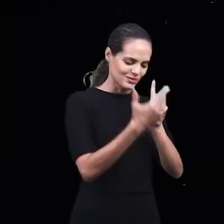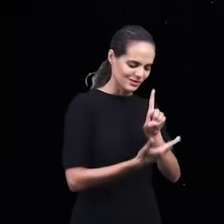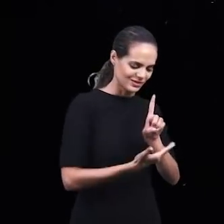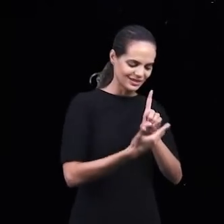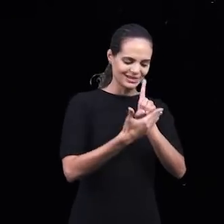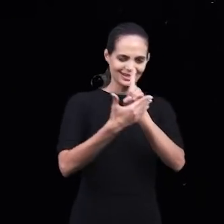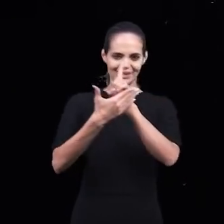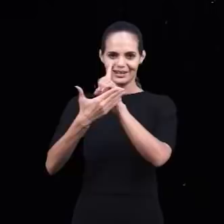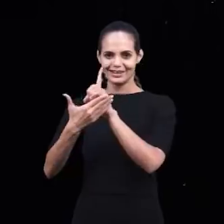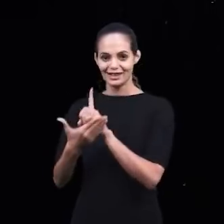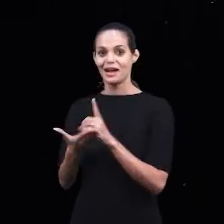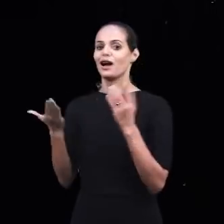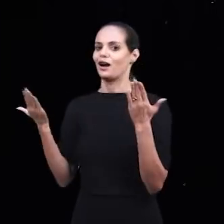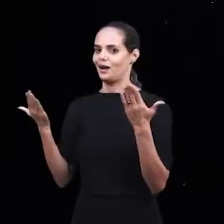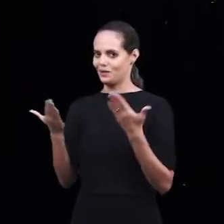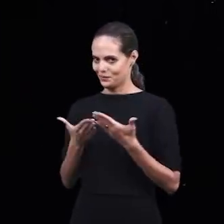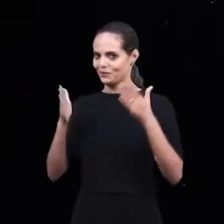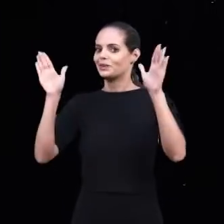agora sou